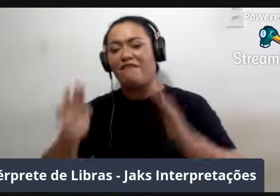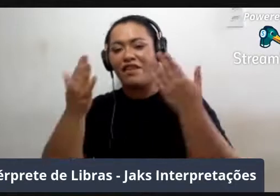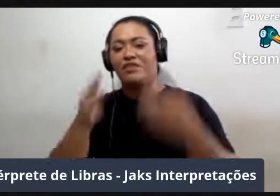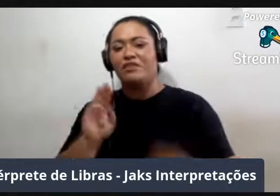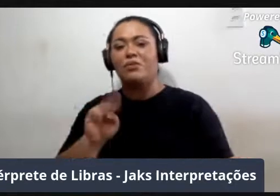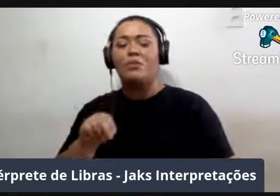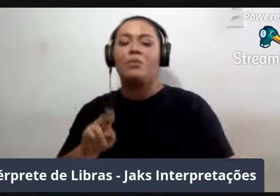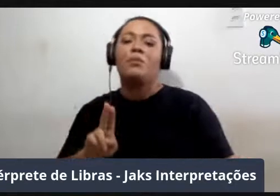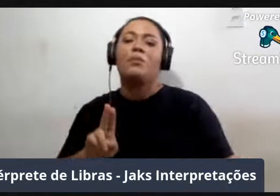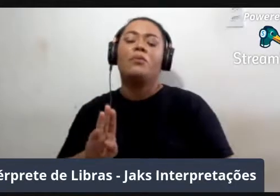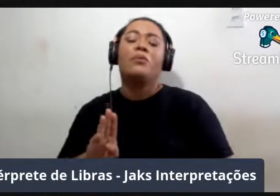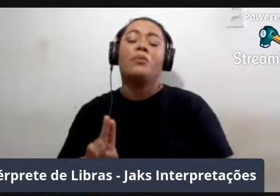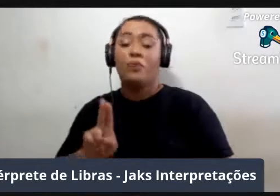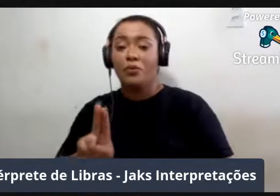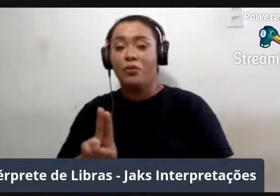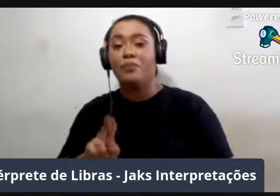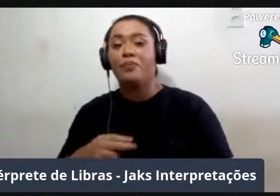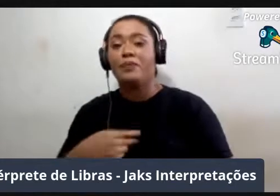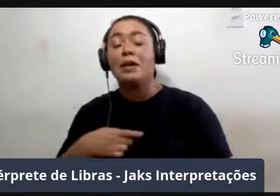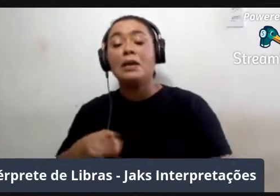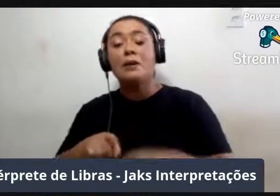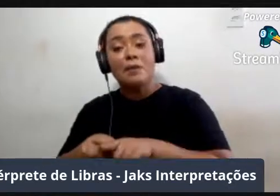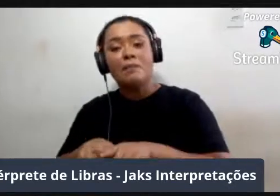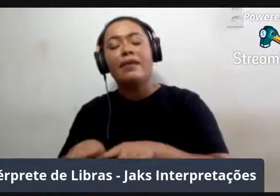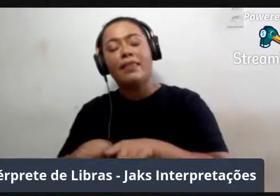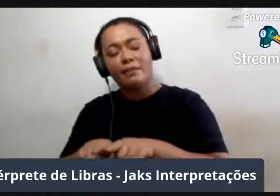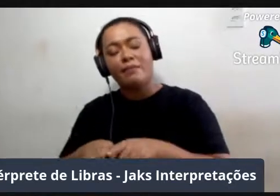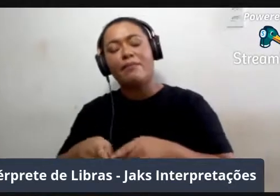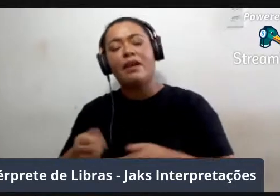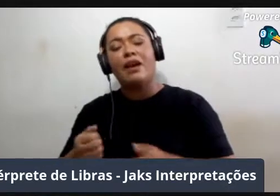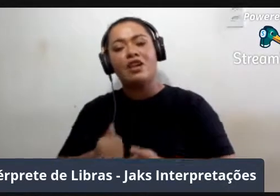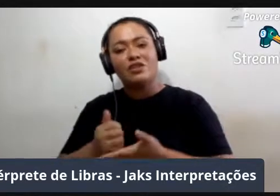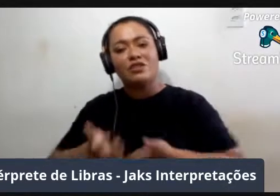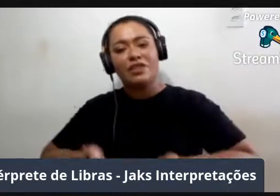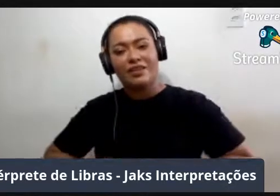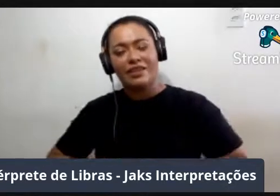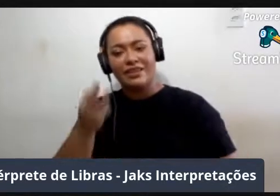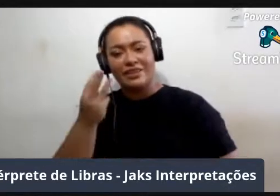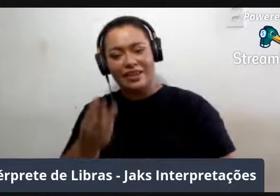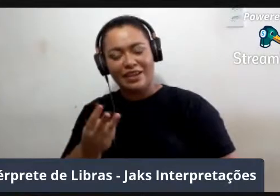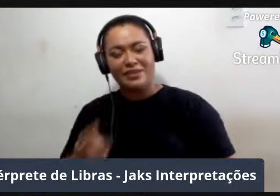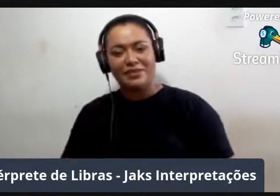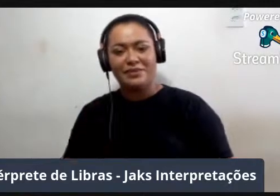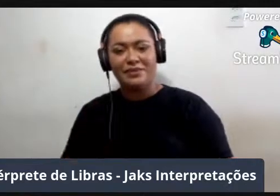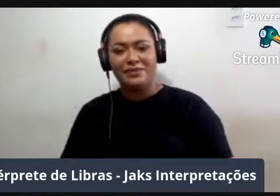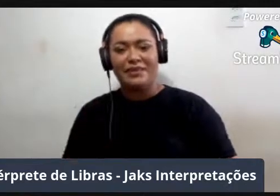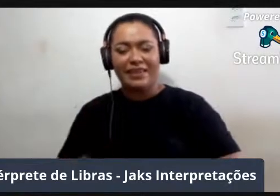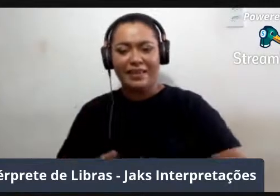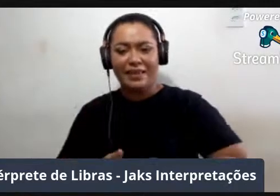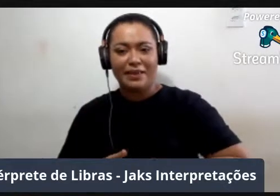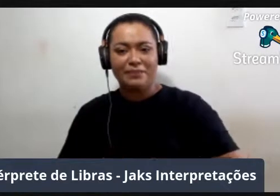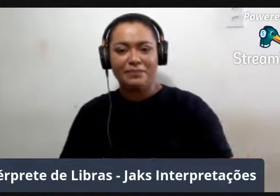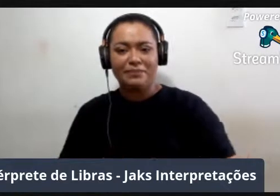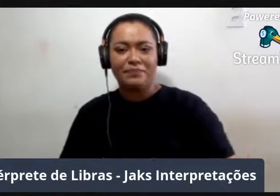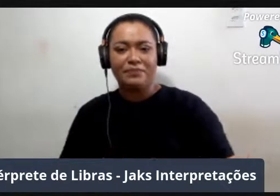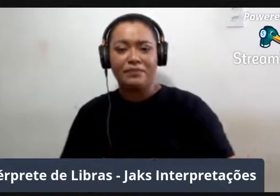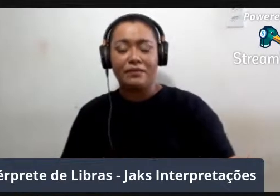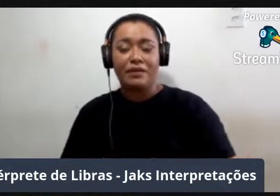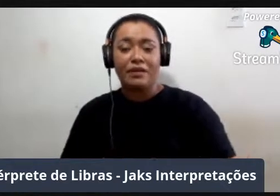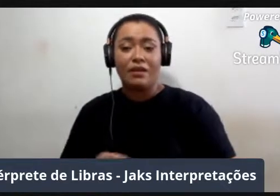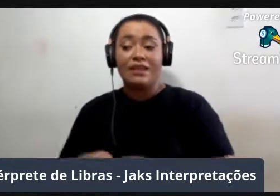irmã, fez três. E foi no meio da festa, foi durante a semana. As buchudas deixaram Foi